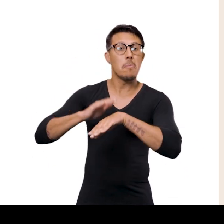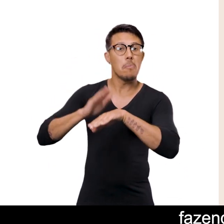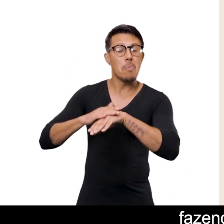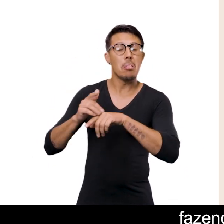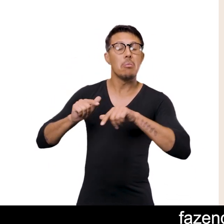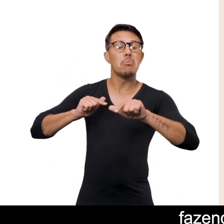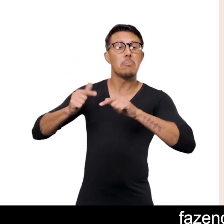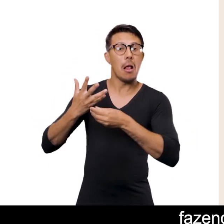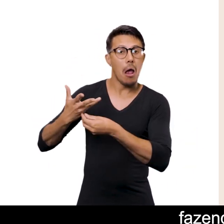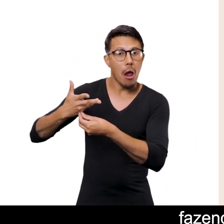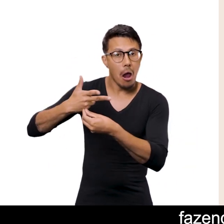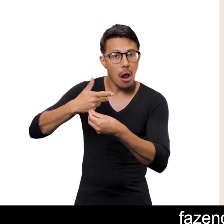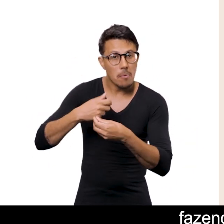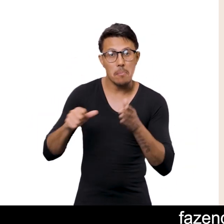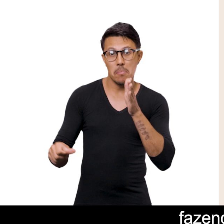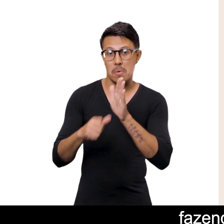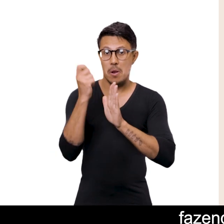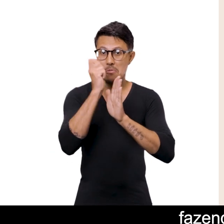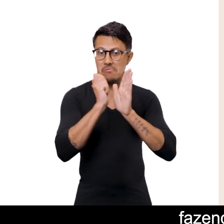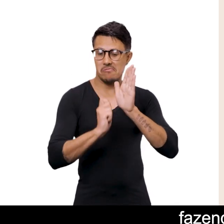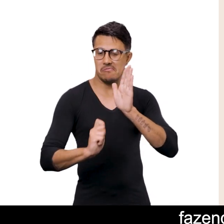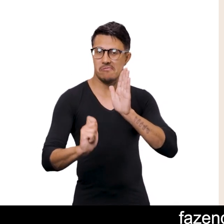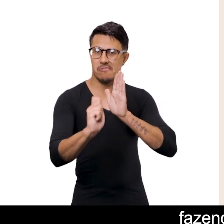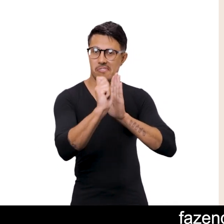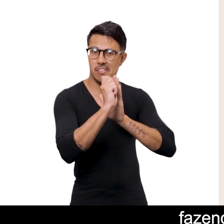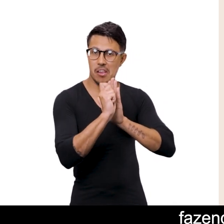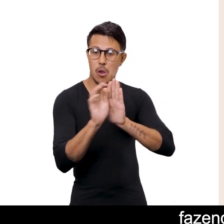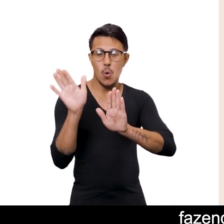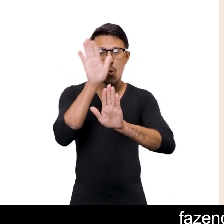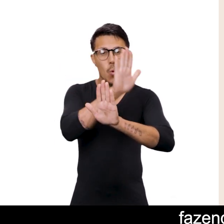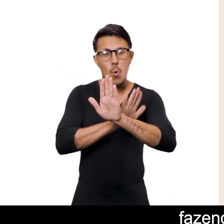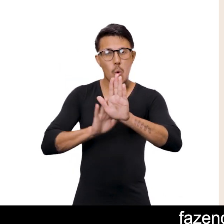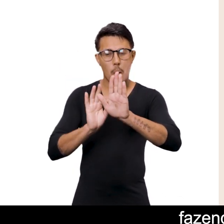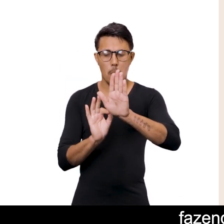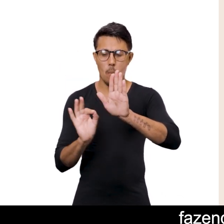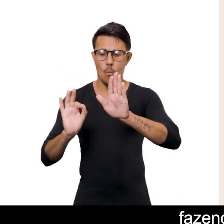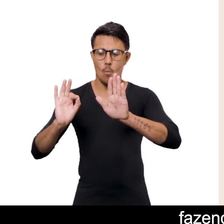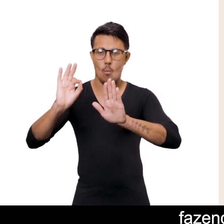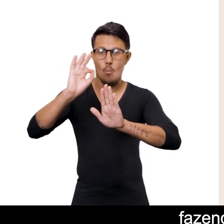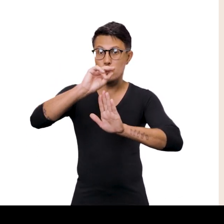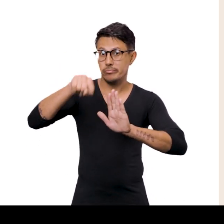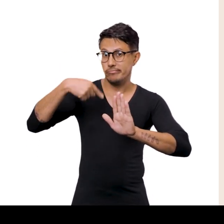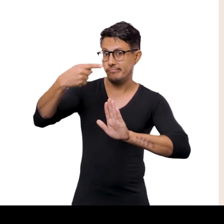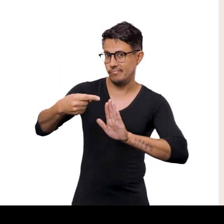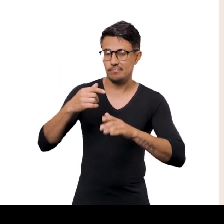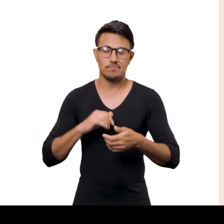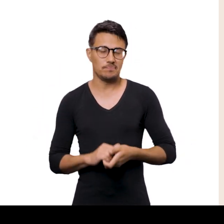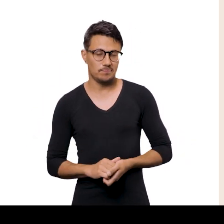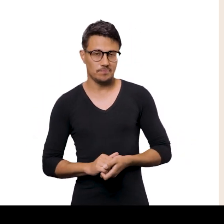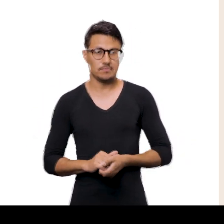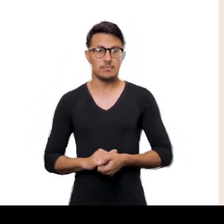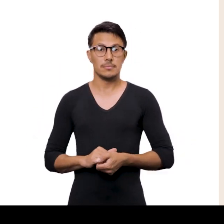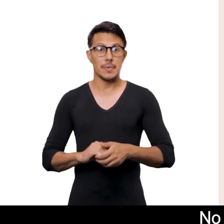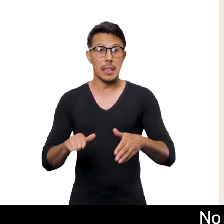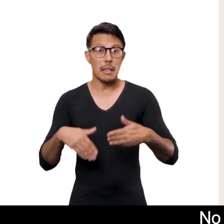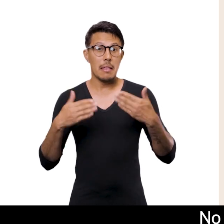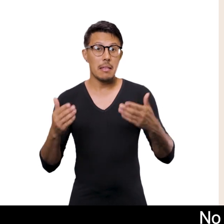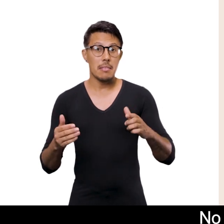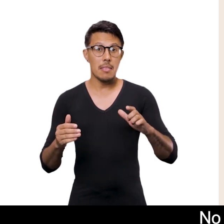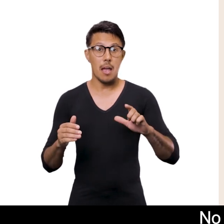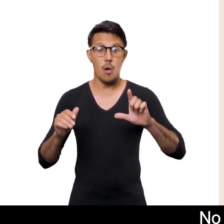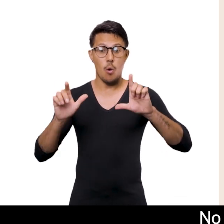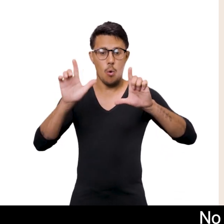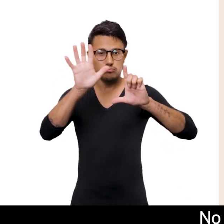trabalhava, fazendo primeiro o desenho e colocando um fundo que o contorna em seguida. No